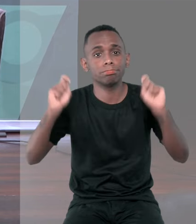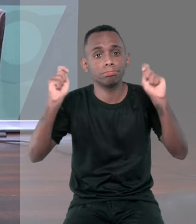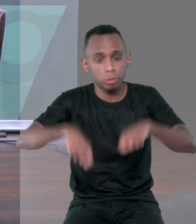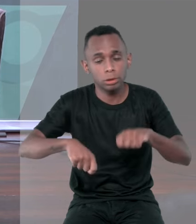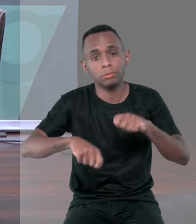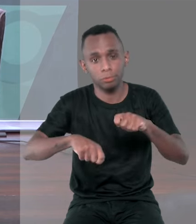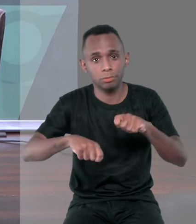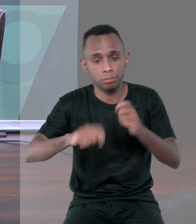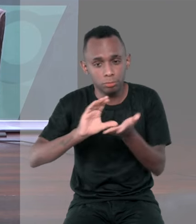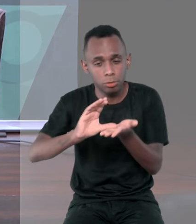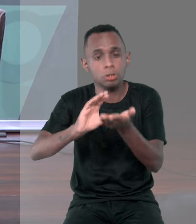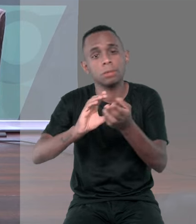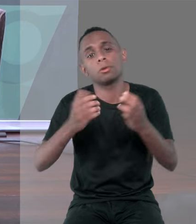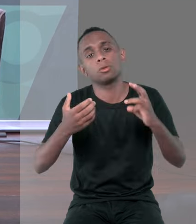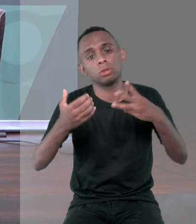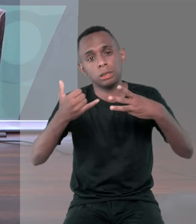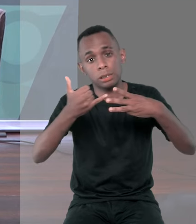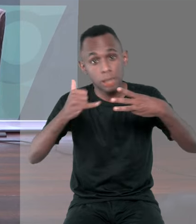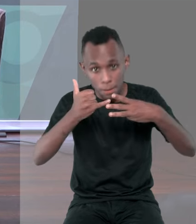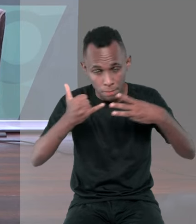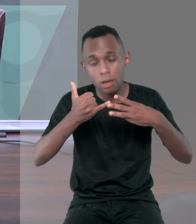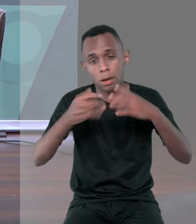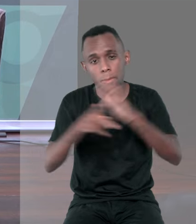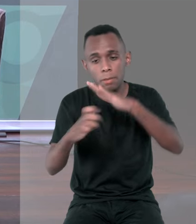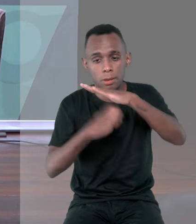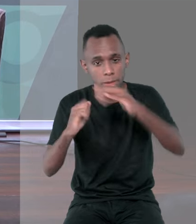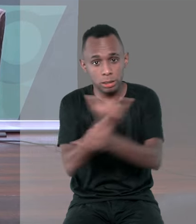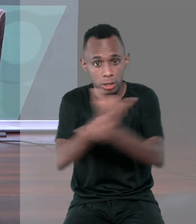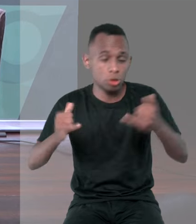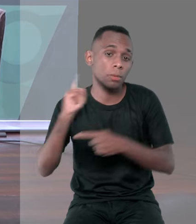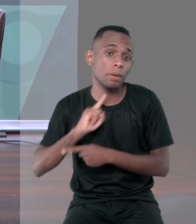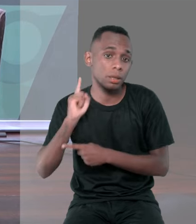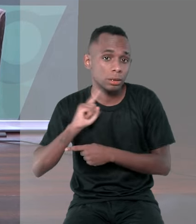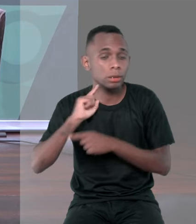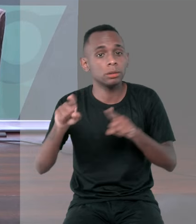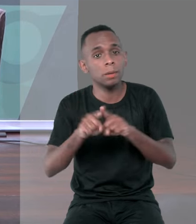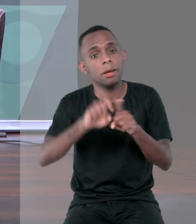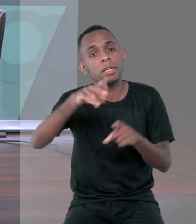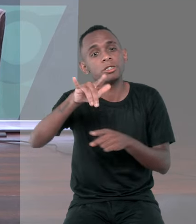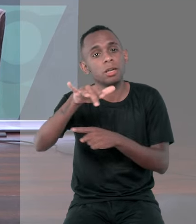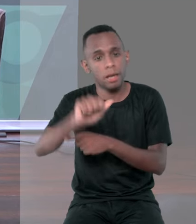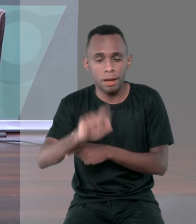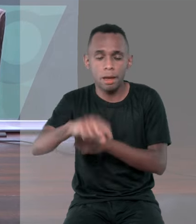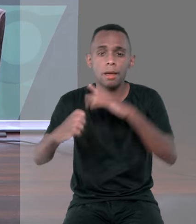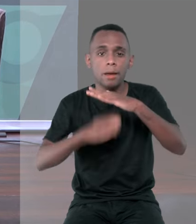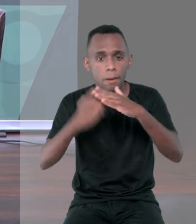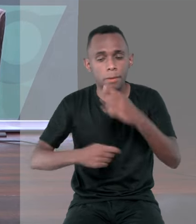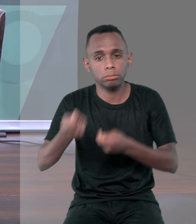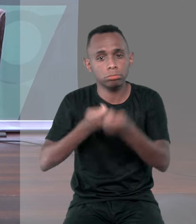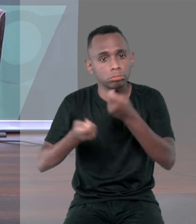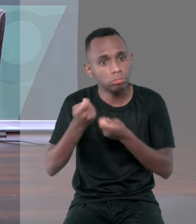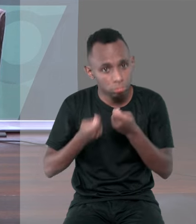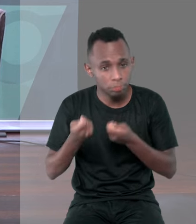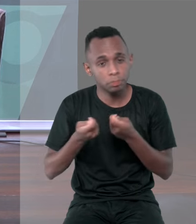do patrocínio da CEMIG, Companhia Energética de Minas Gerais, e da ENGEA, que é a Empresa Gestora de